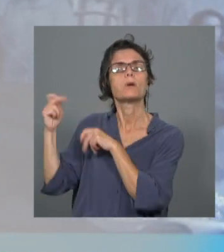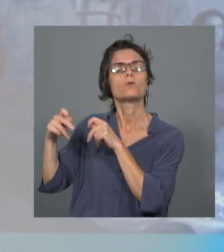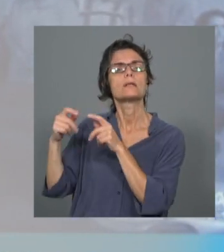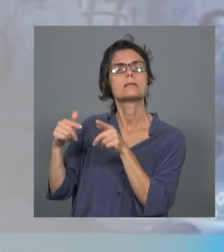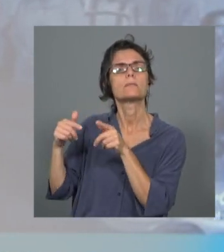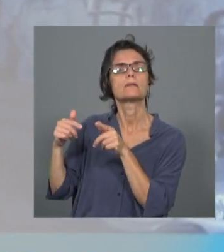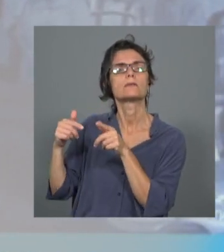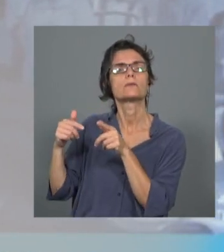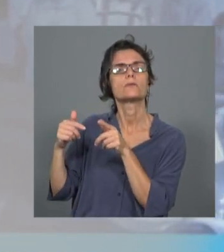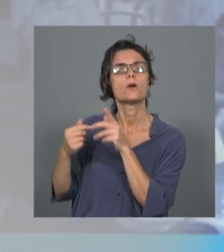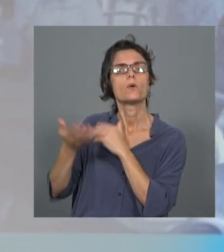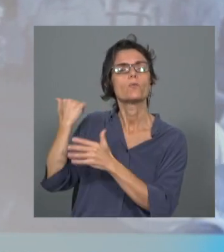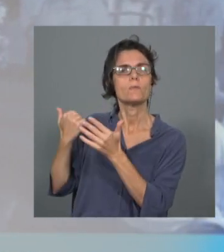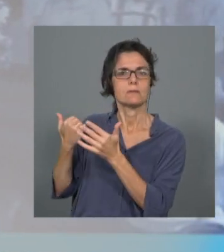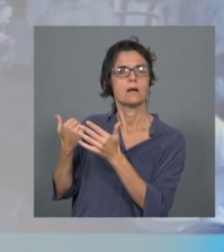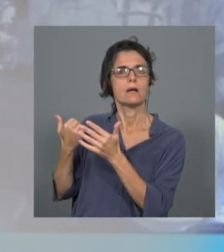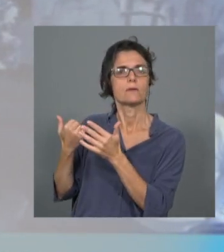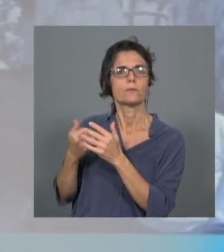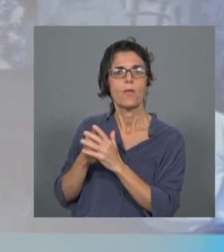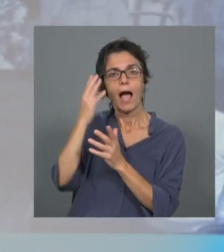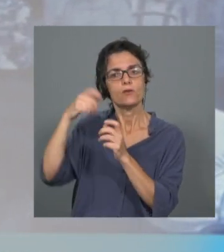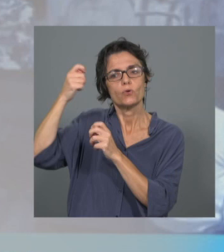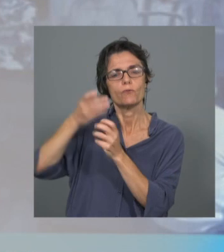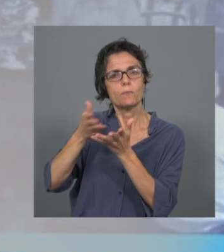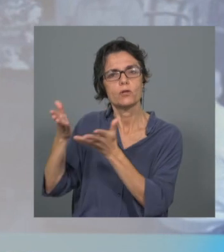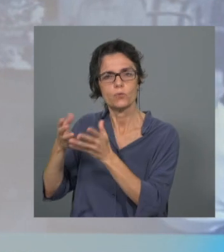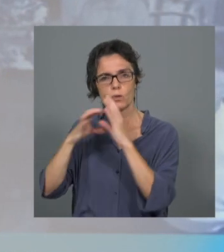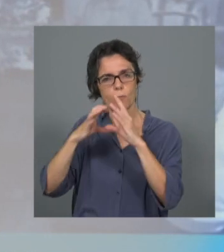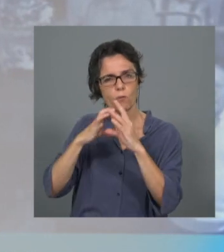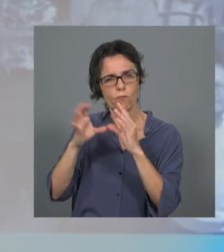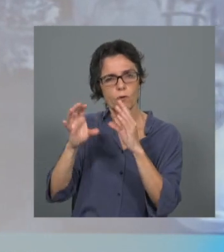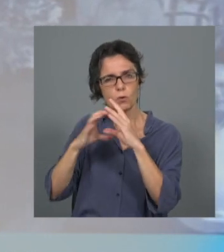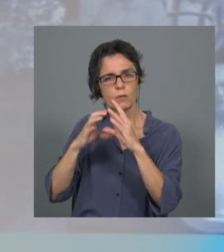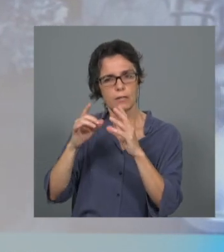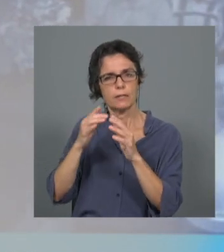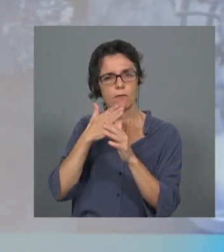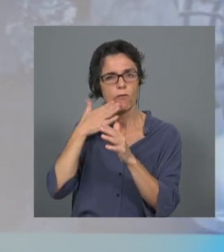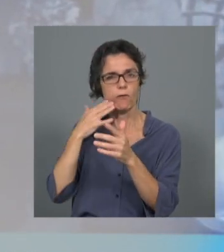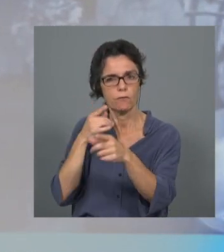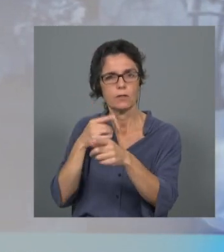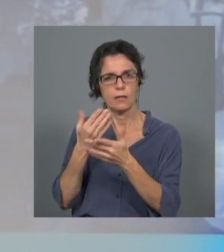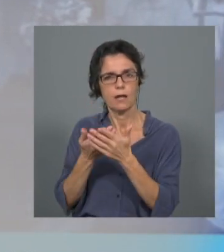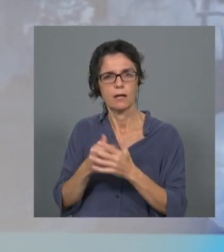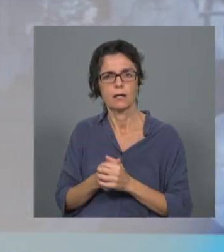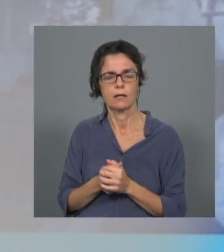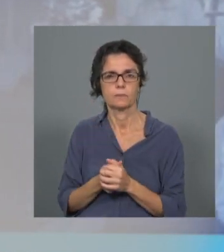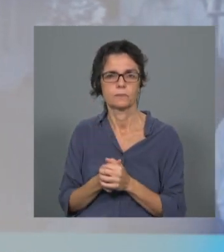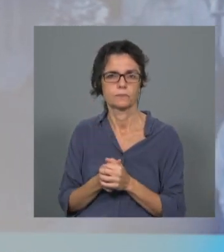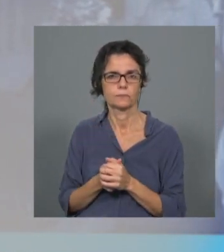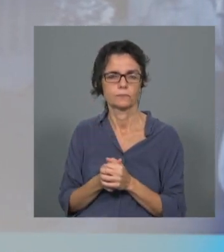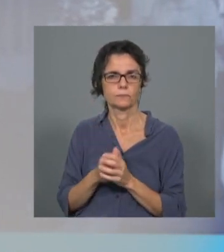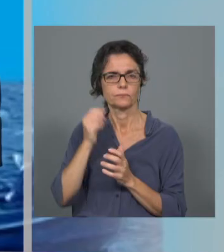janela que se abre, é uma porta de acesso ao conhecimento de uma realidade de fé, não é? Também é isso que se pretende com uma obra